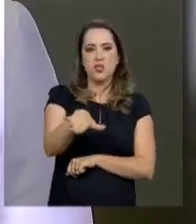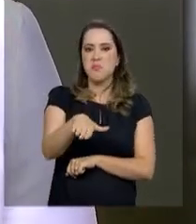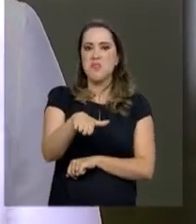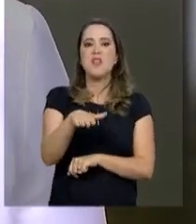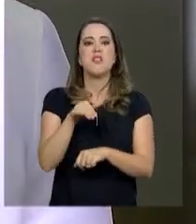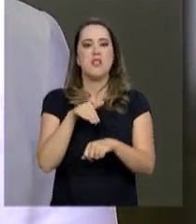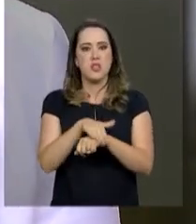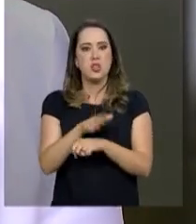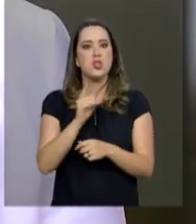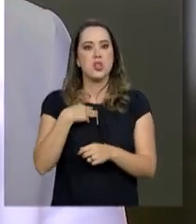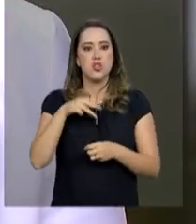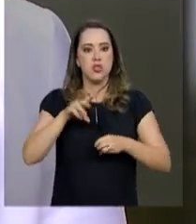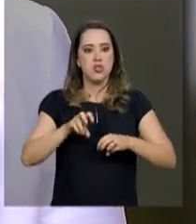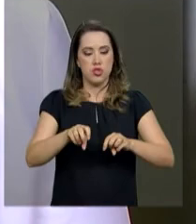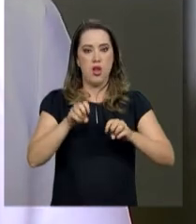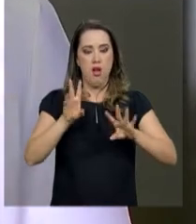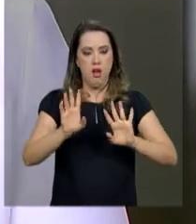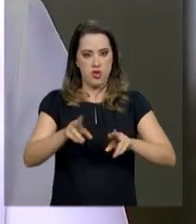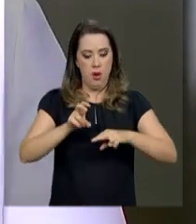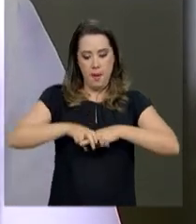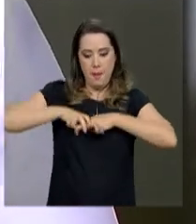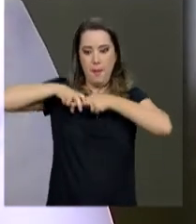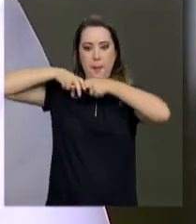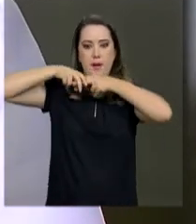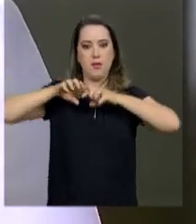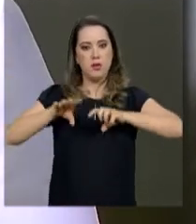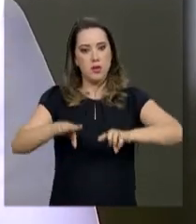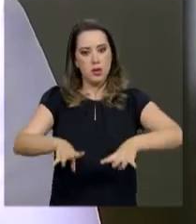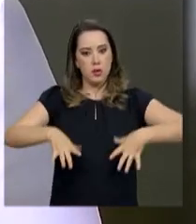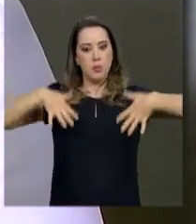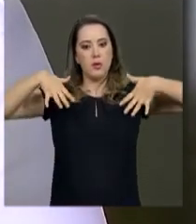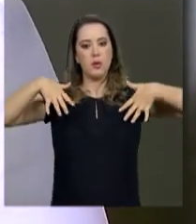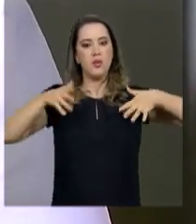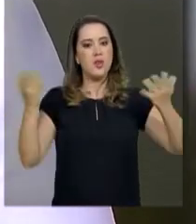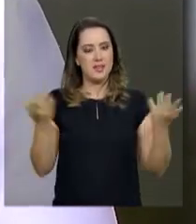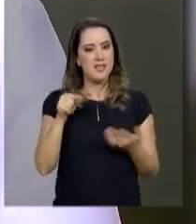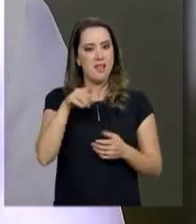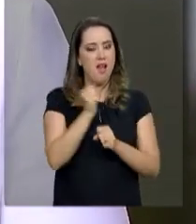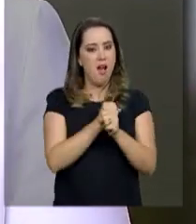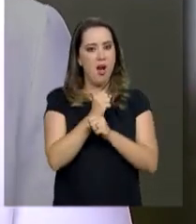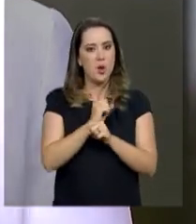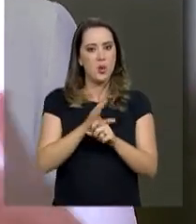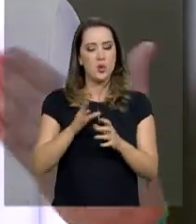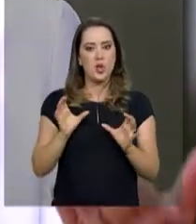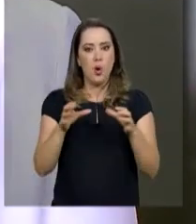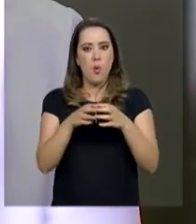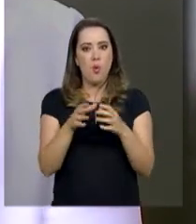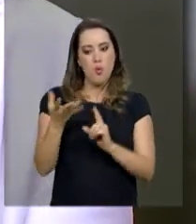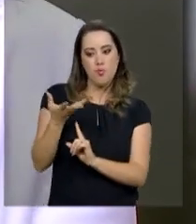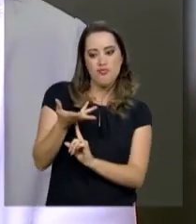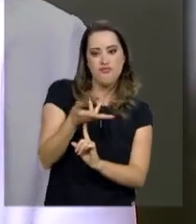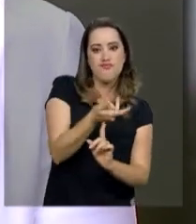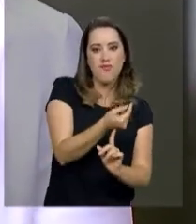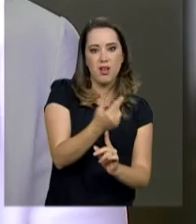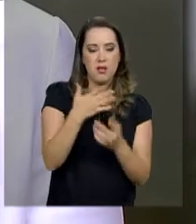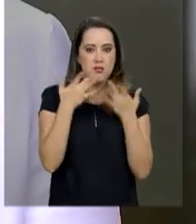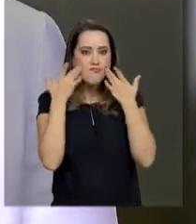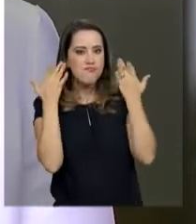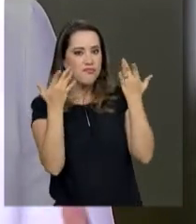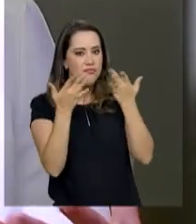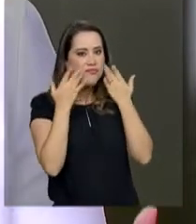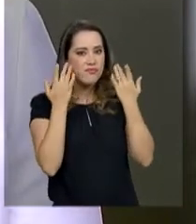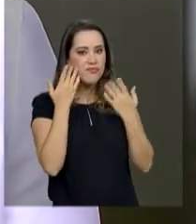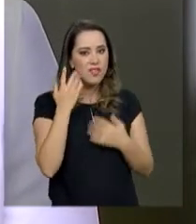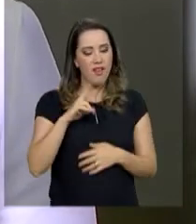já ocupam as arquibancadas abertas esse ano a gente vai ter um grupo de atores que vai representar parte dessas personalidades